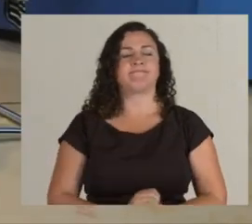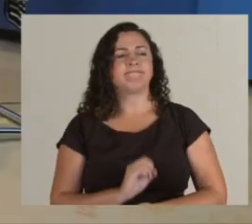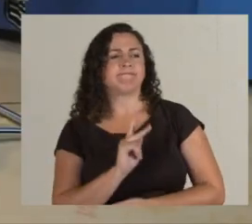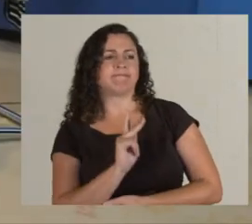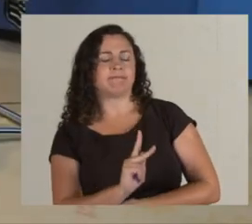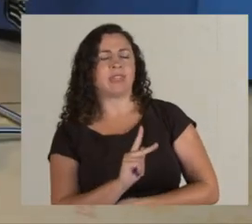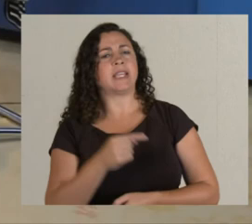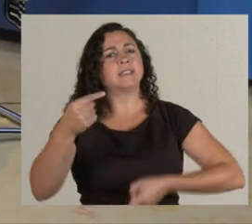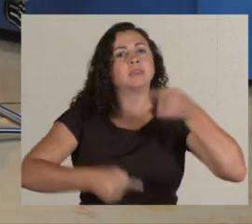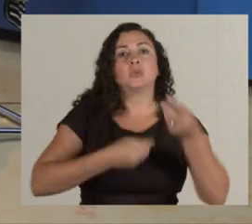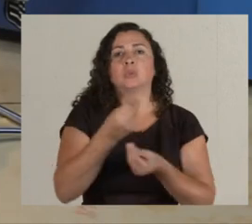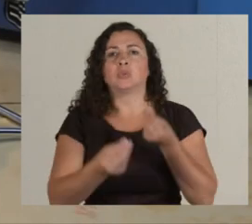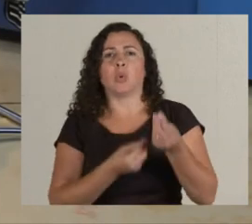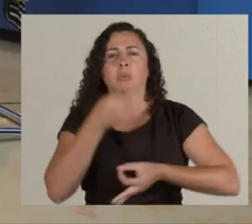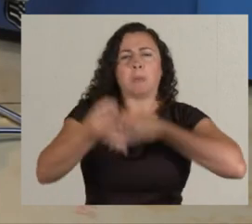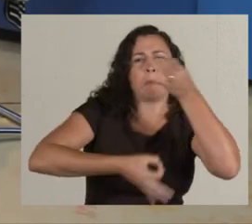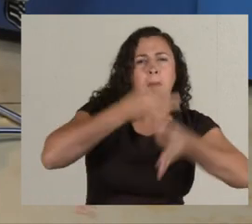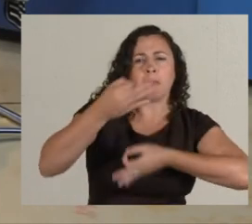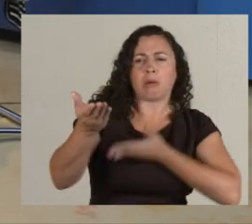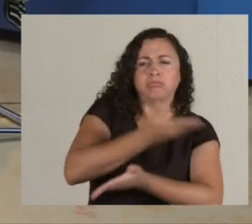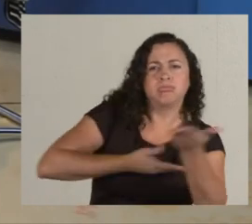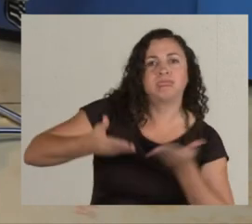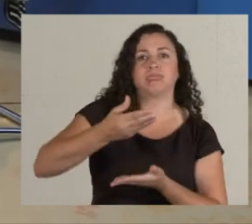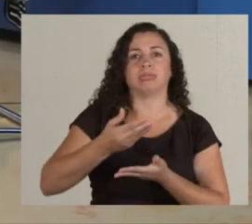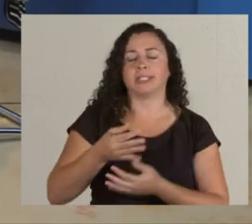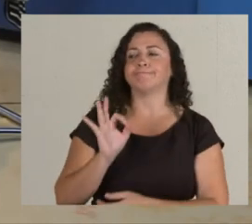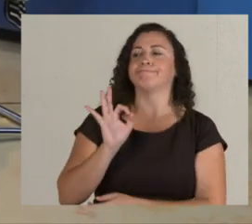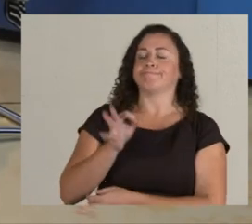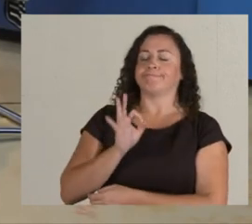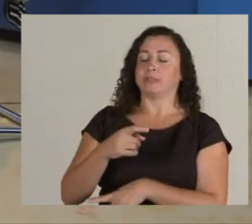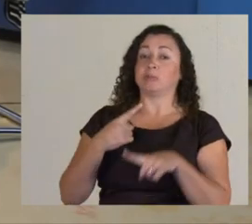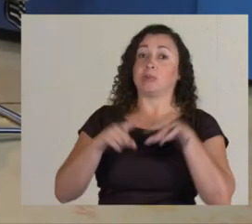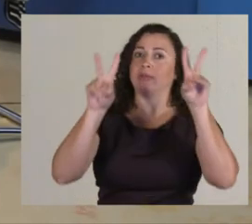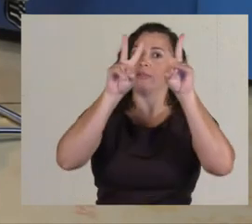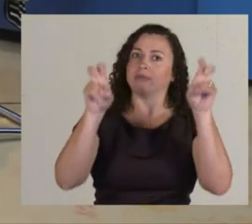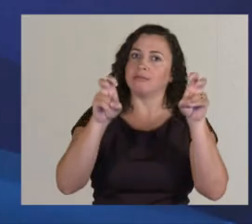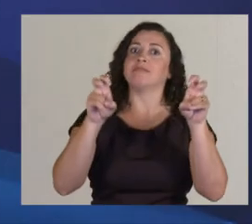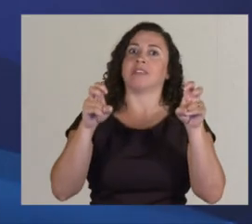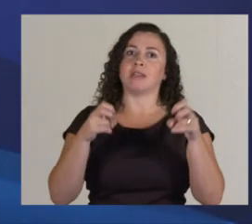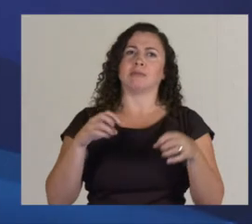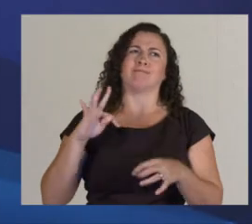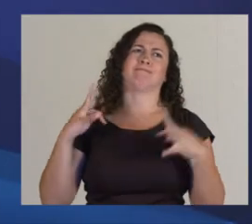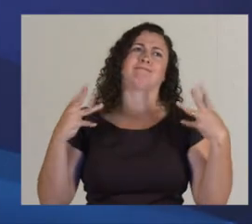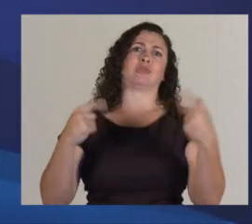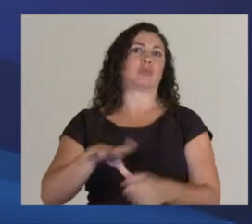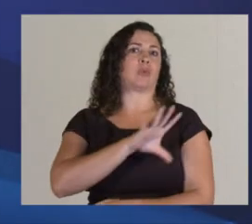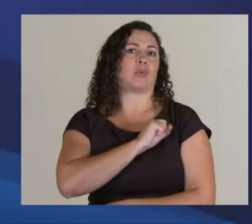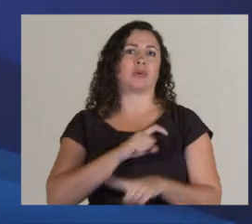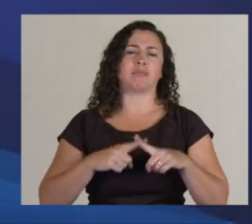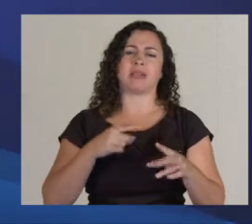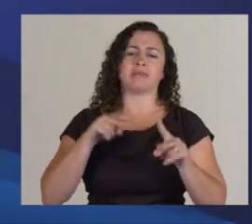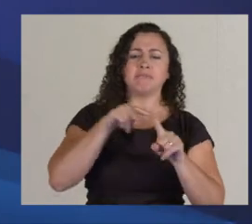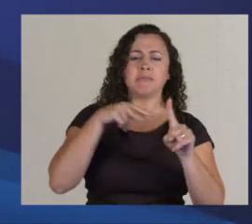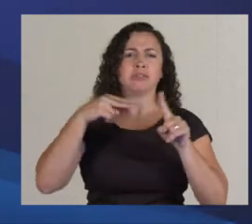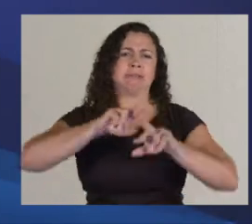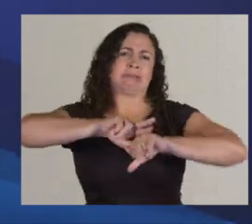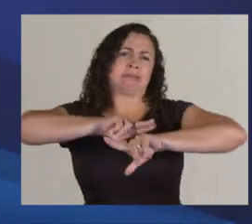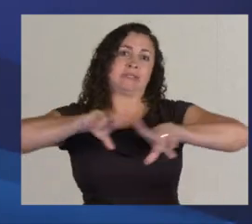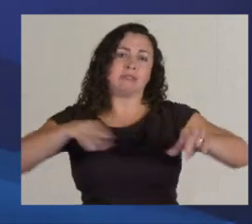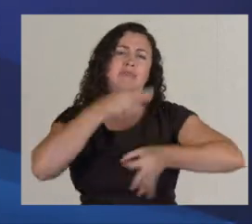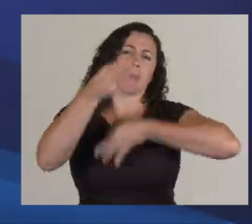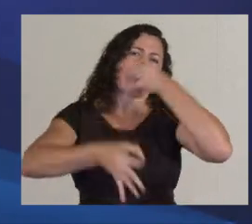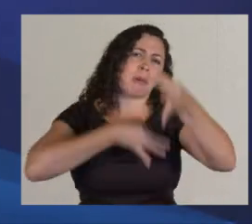as discussões foram acaloradas? Olha, houve de tudo. É evidente que é um tema apaixonante, é um tema que as pessoas têm visões, por mais